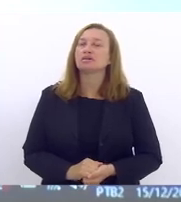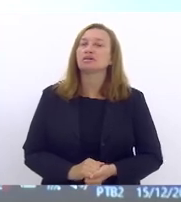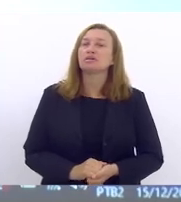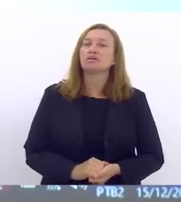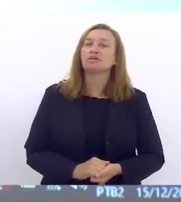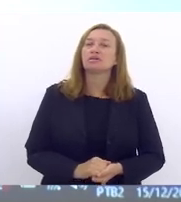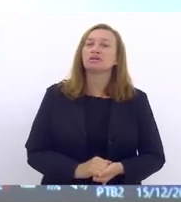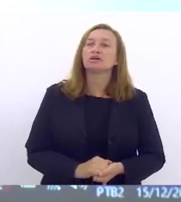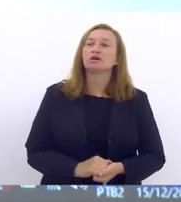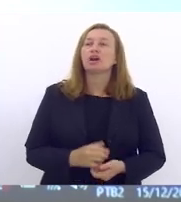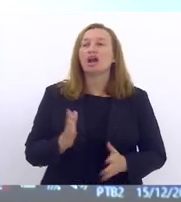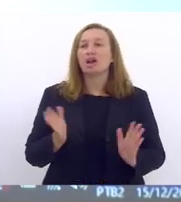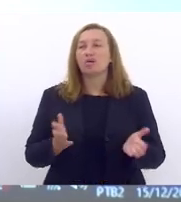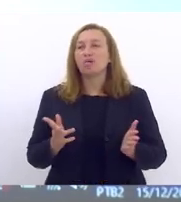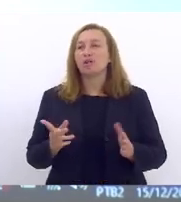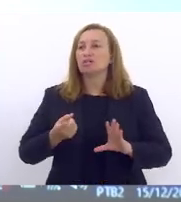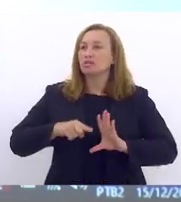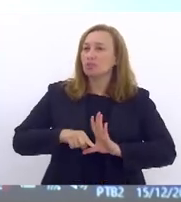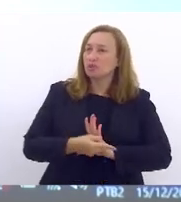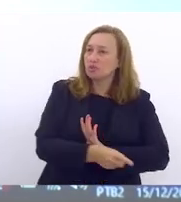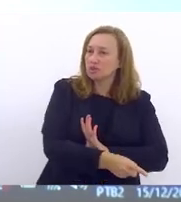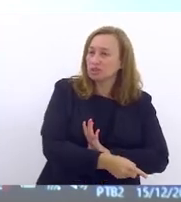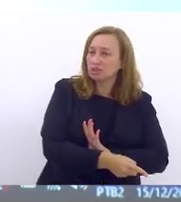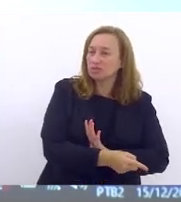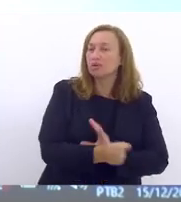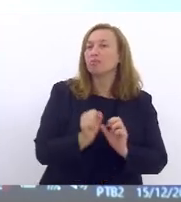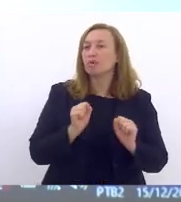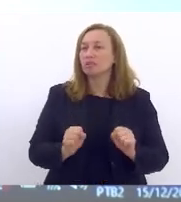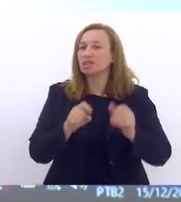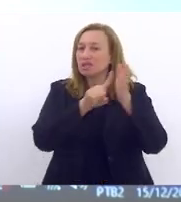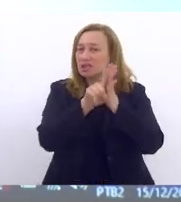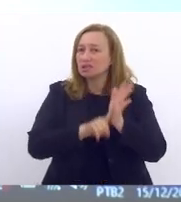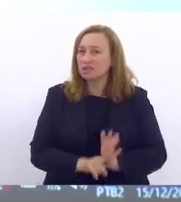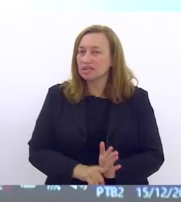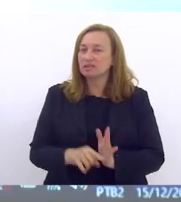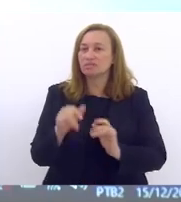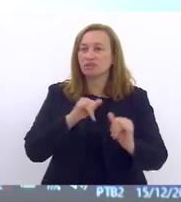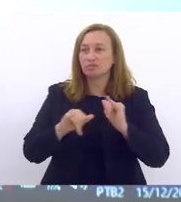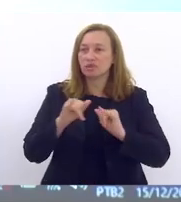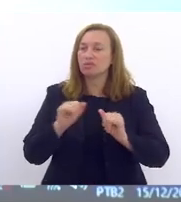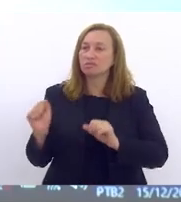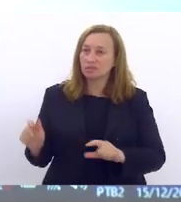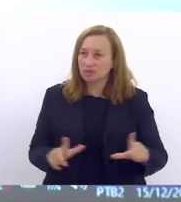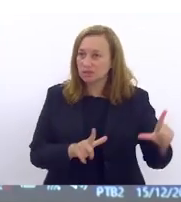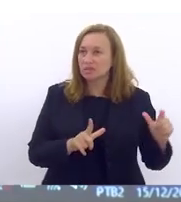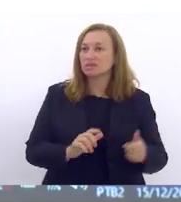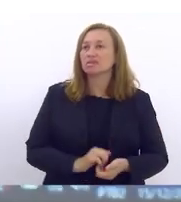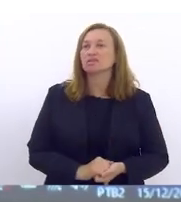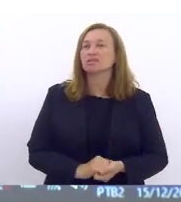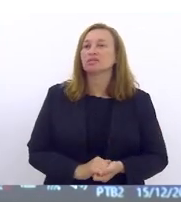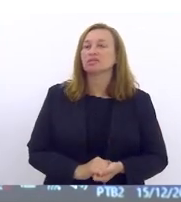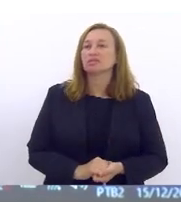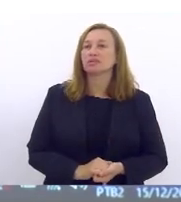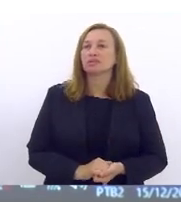do gato do que a gente está agora aprofundando para poder analisar esses dados. Pode passar, por favor?